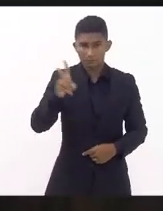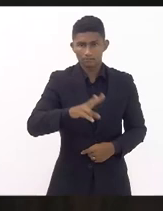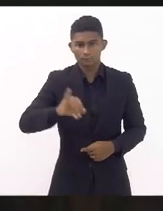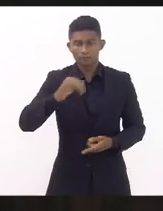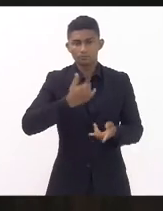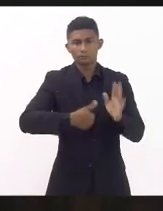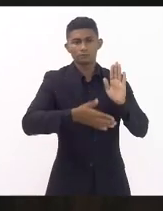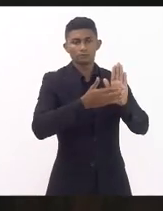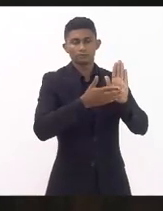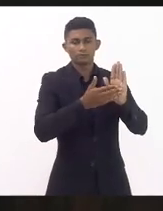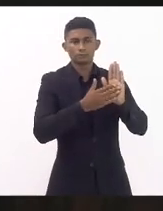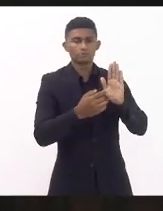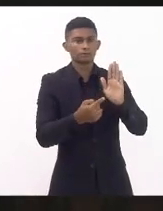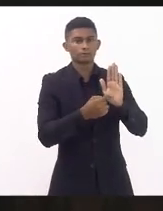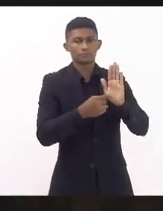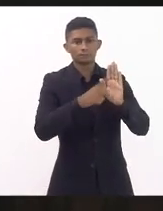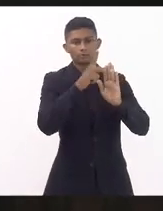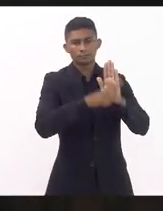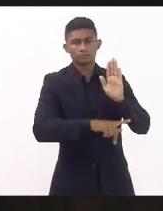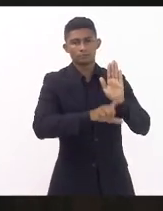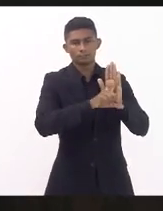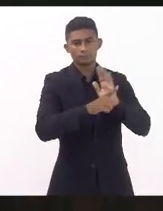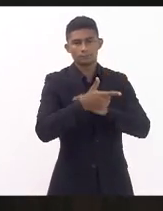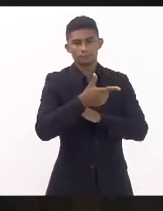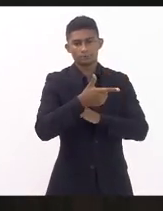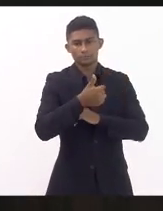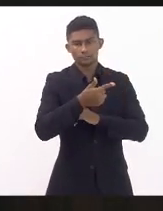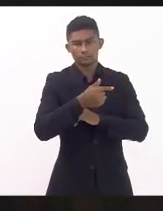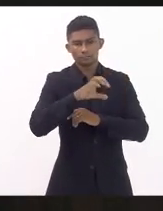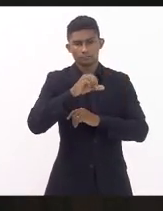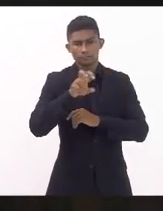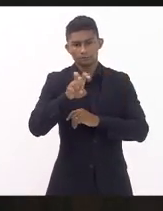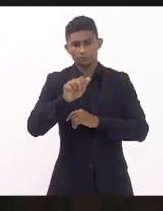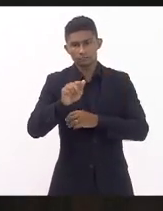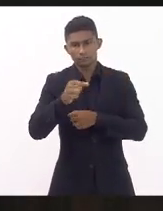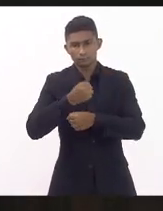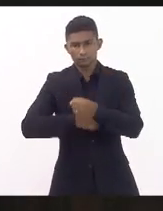pauta PL 1295-A de 15.